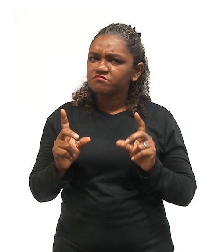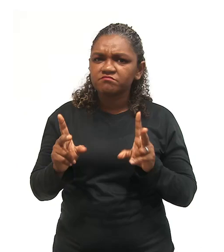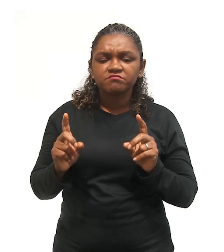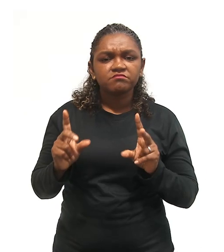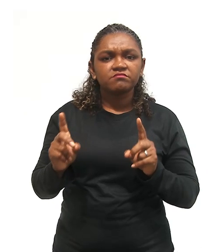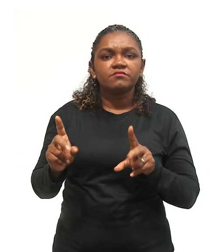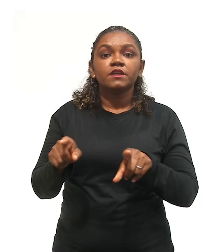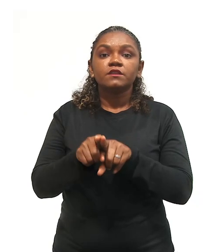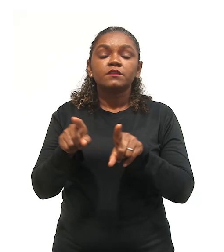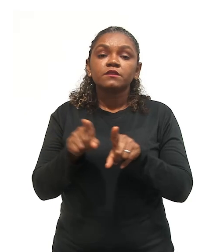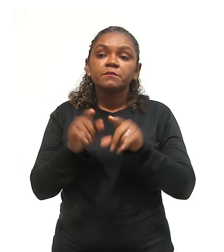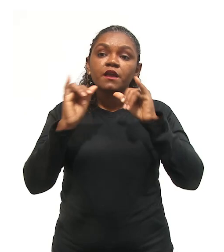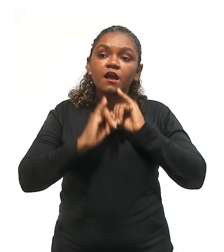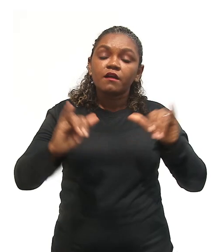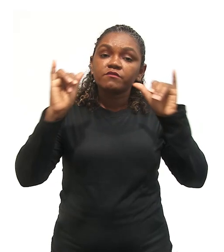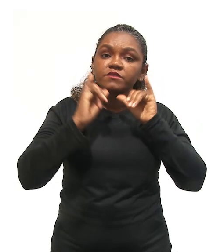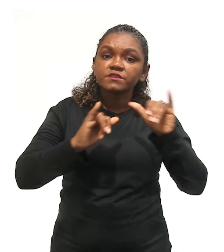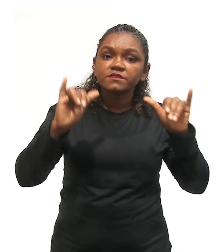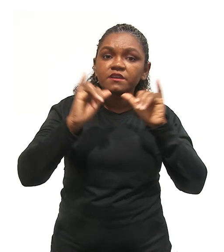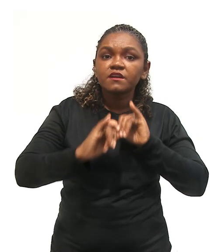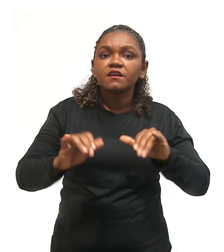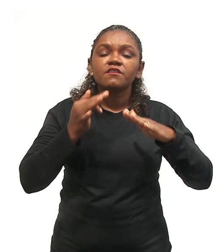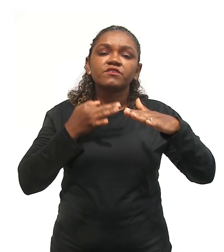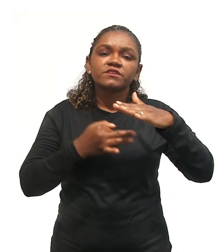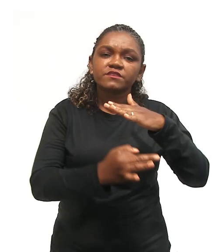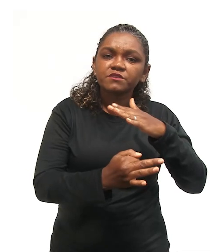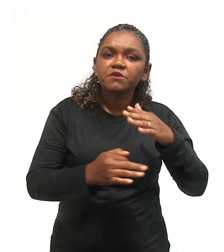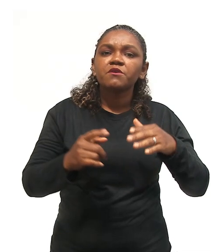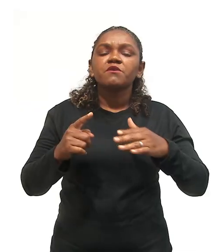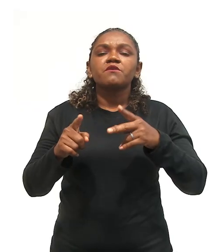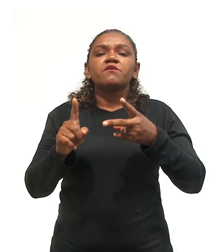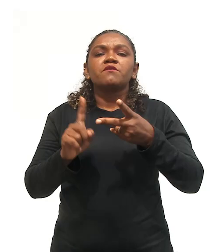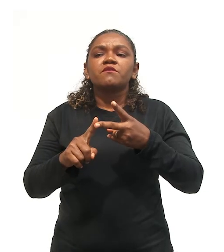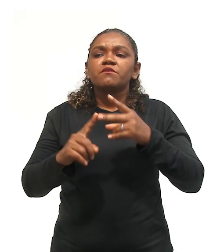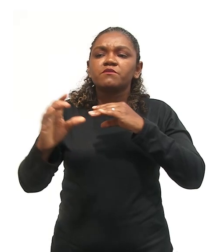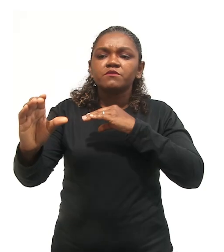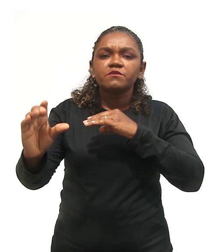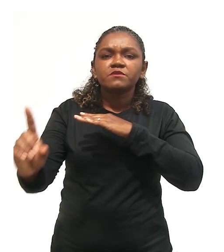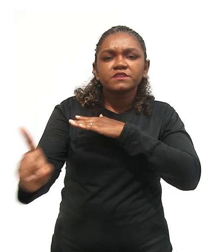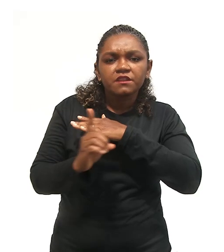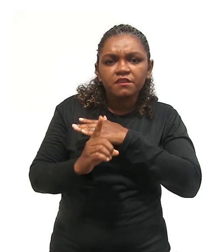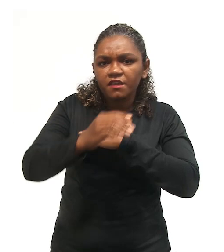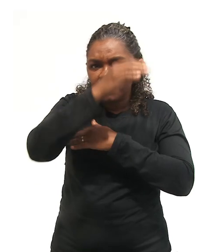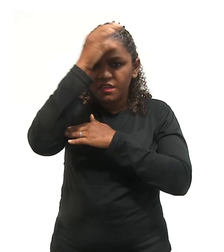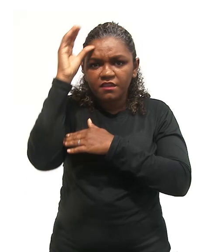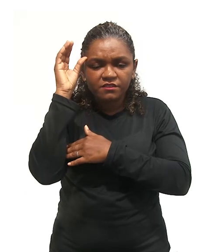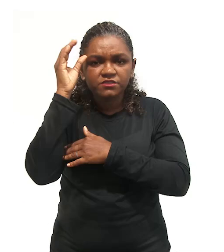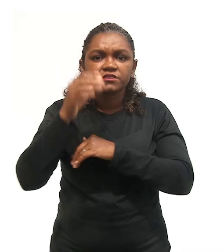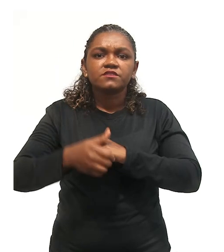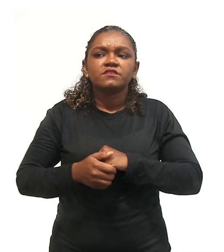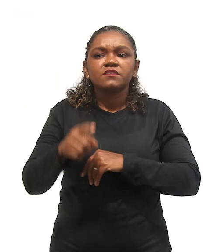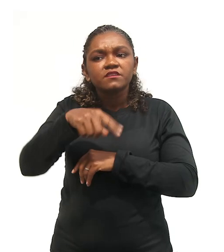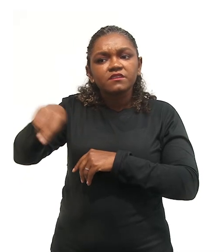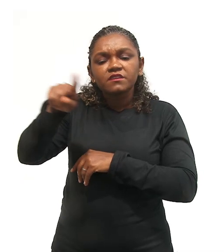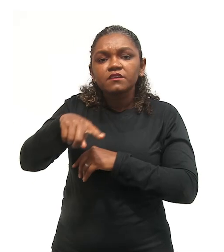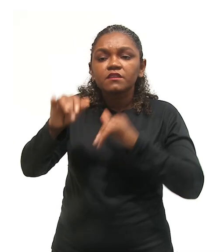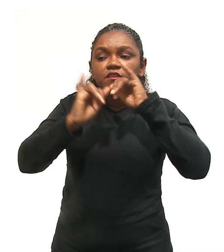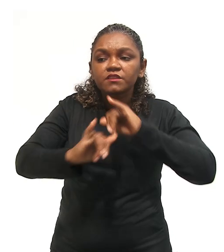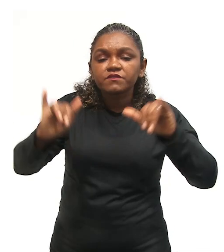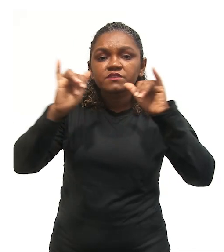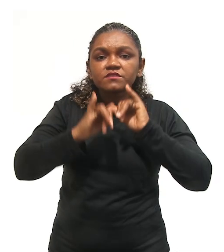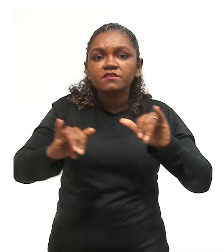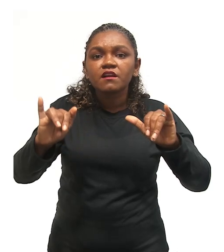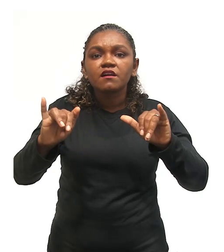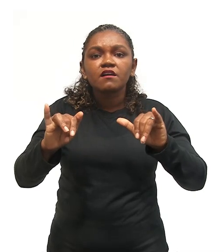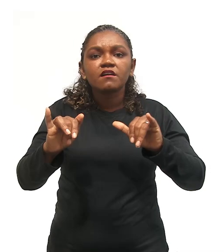para informar os clientes, fornecedores, que essa empresa, ela em breve não vai mais